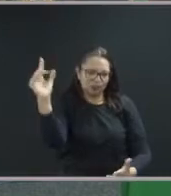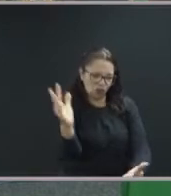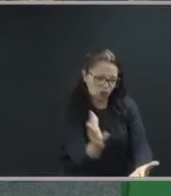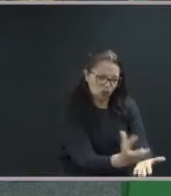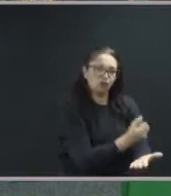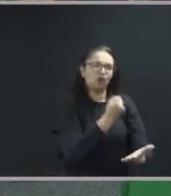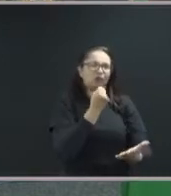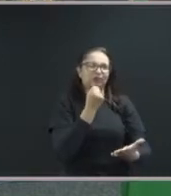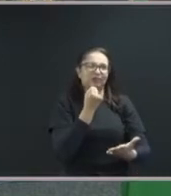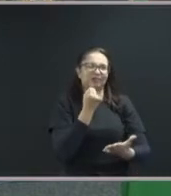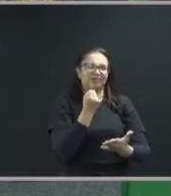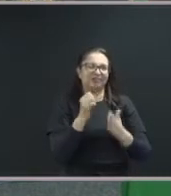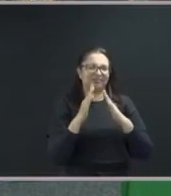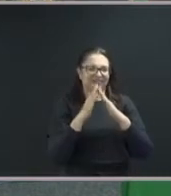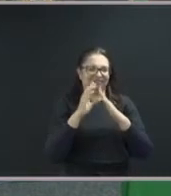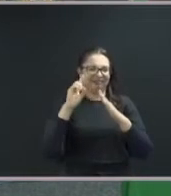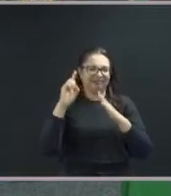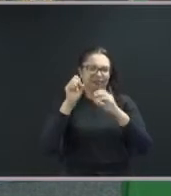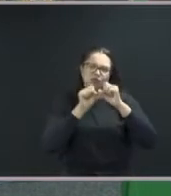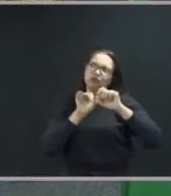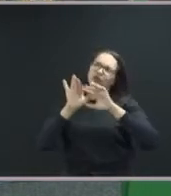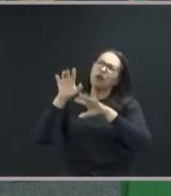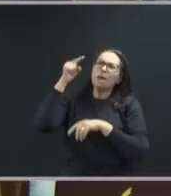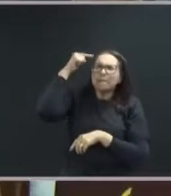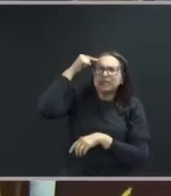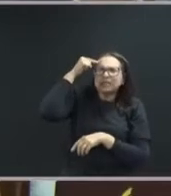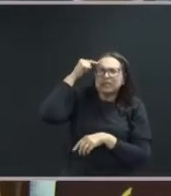Você já pensou se Jesus vir nessa noite?